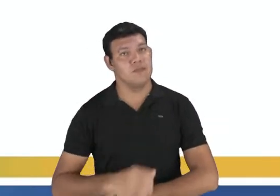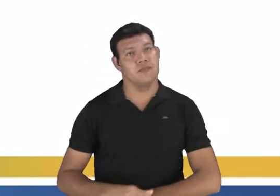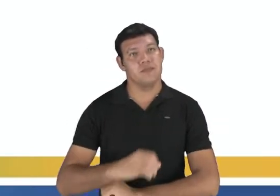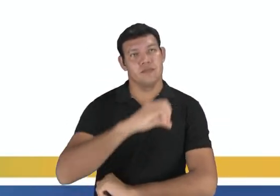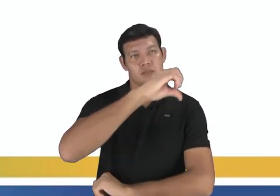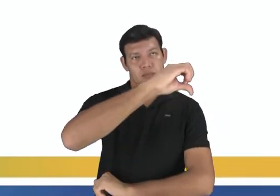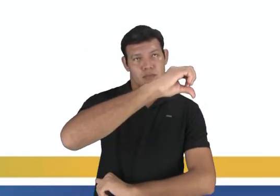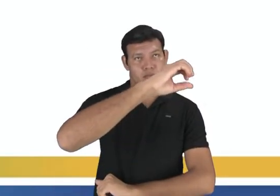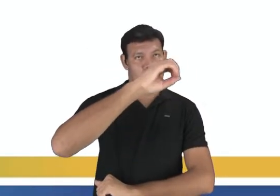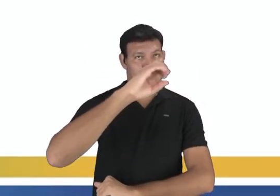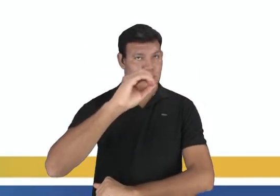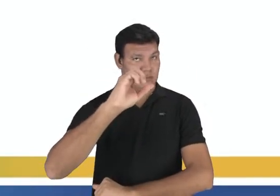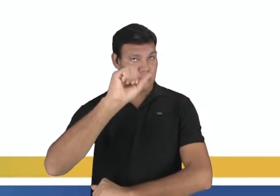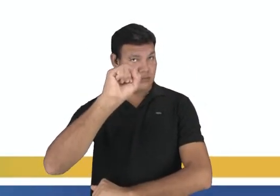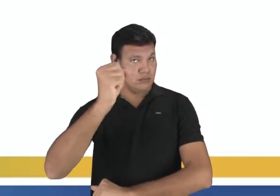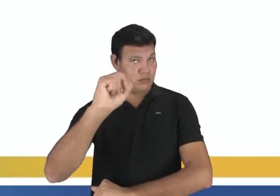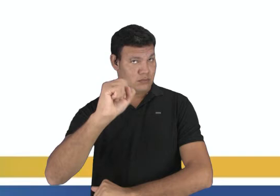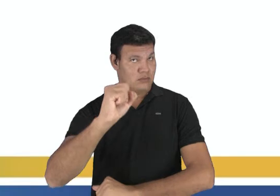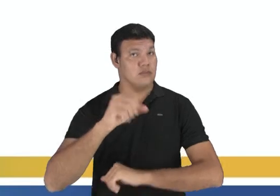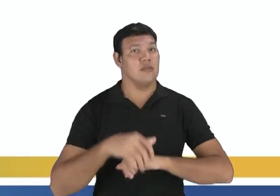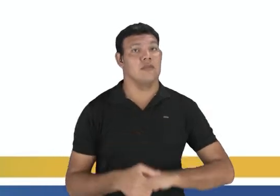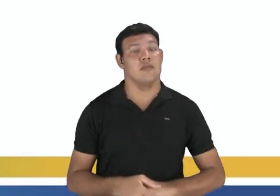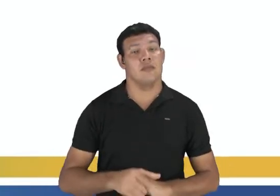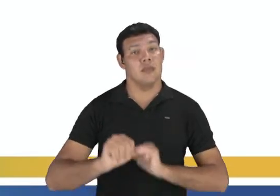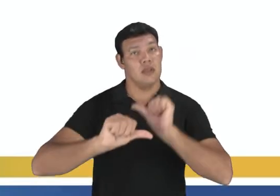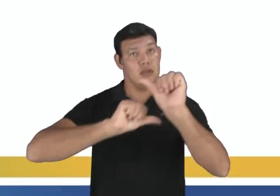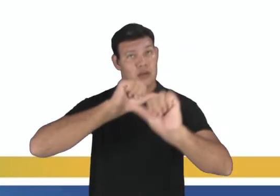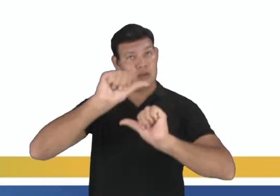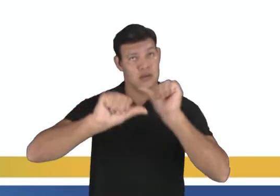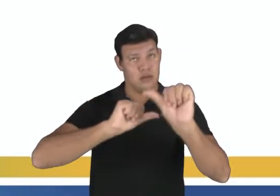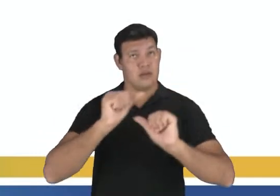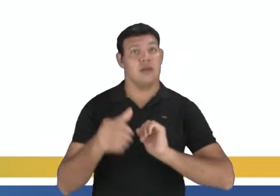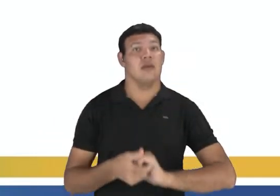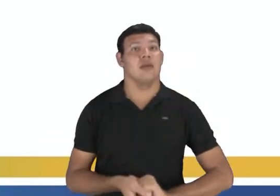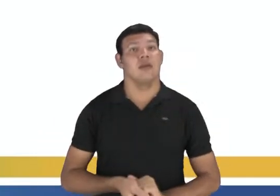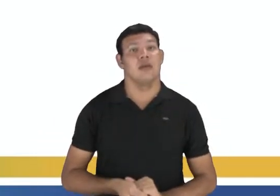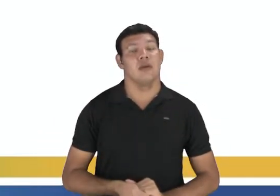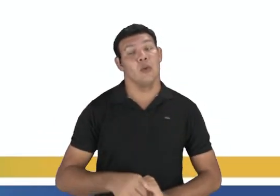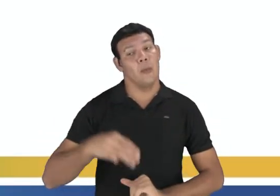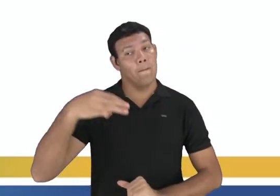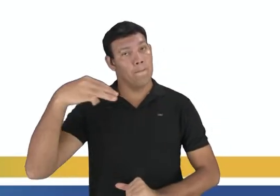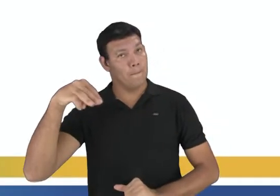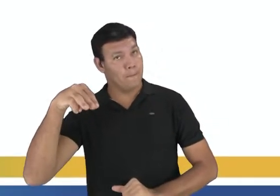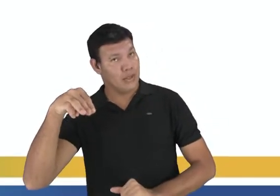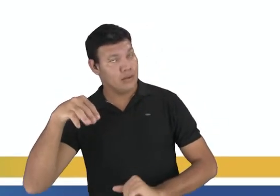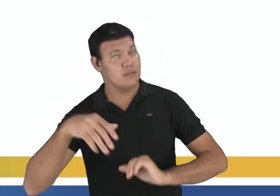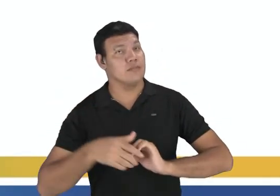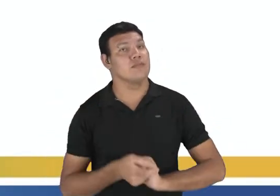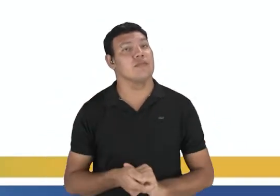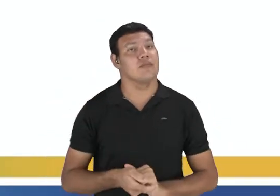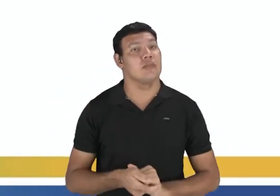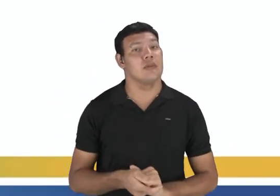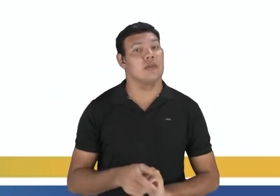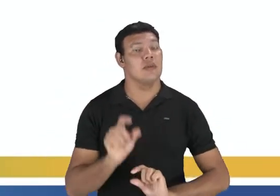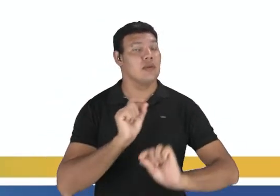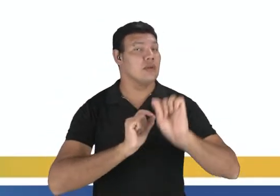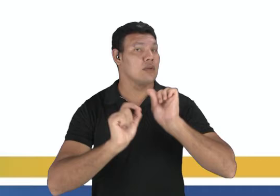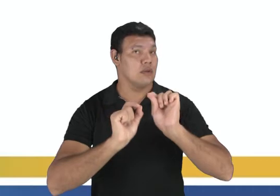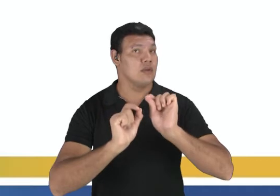tiver 900 segundos e quiser transformar para minutos, basta